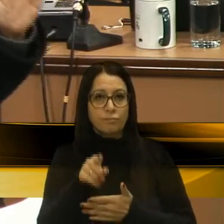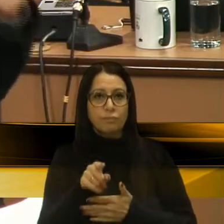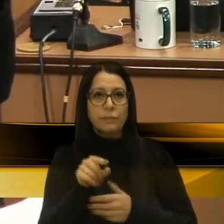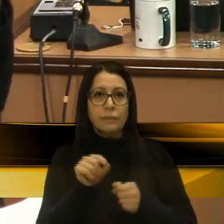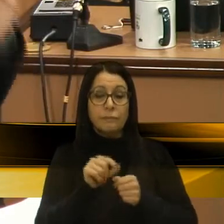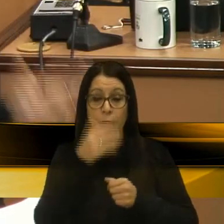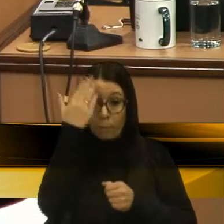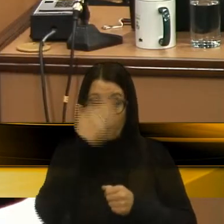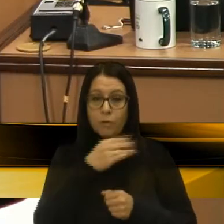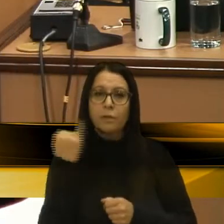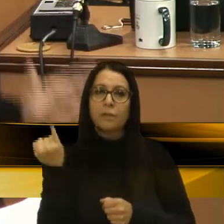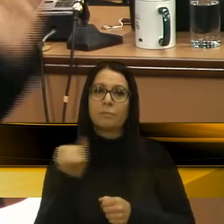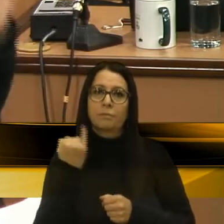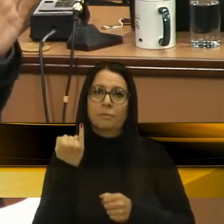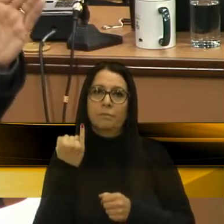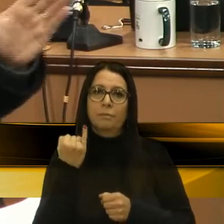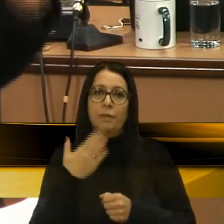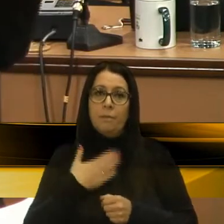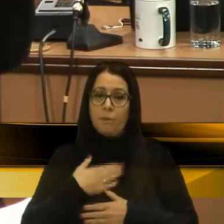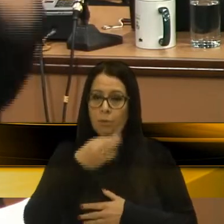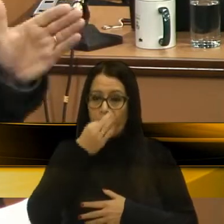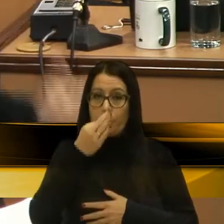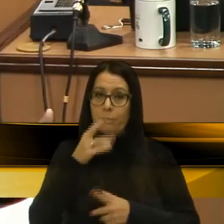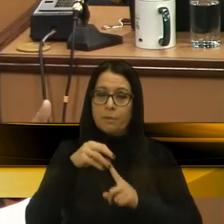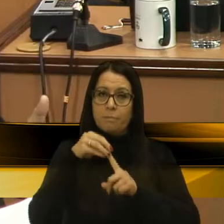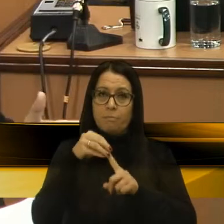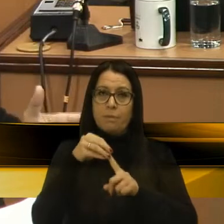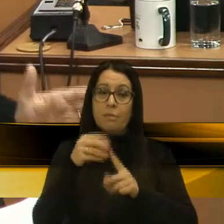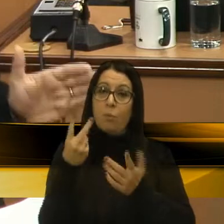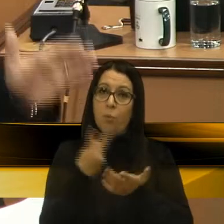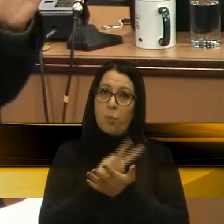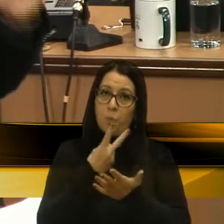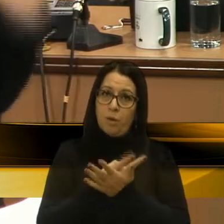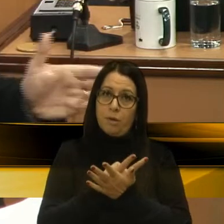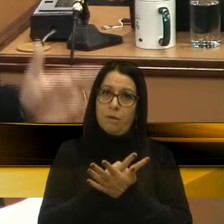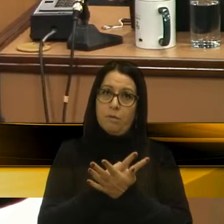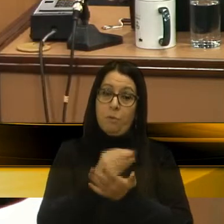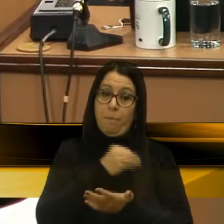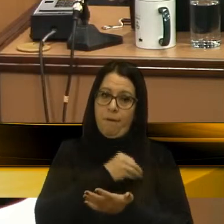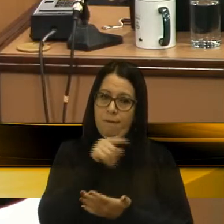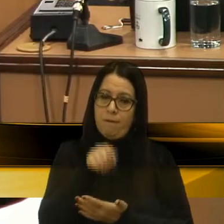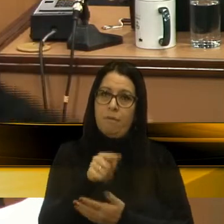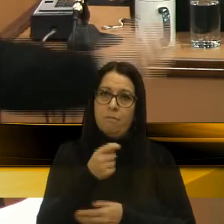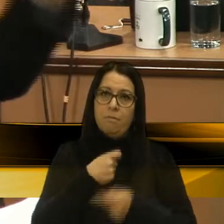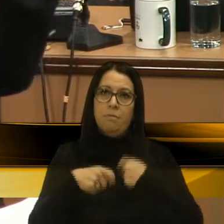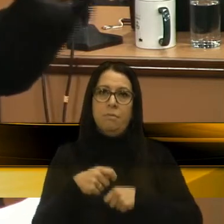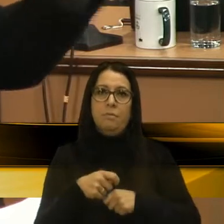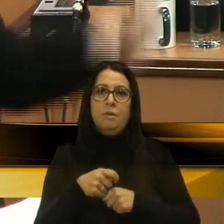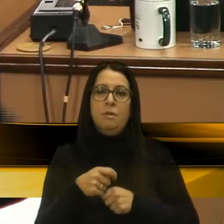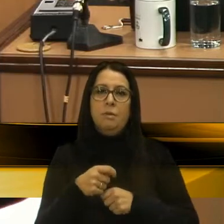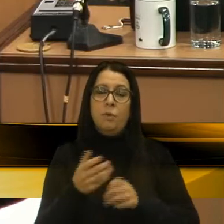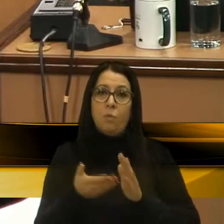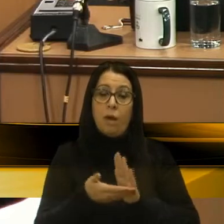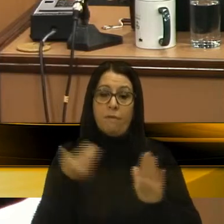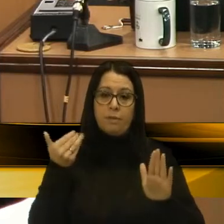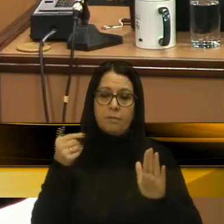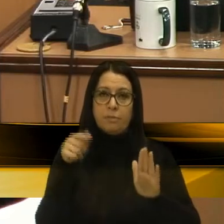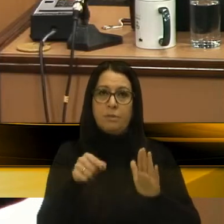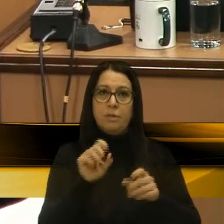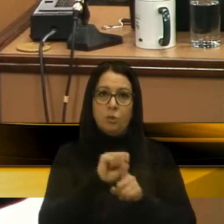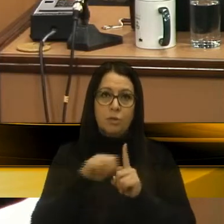apresentar candidaturas sólidas, alternativas para recomeço de um projeto realmente eficaz de cidade. É um governo